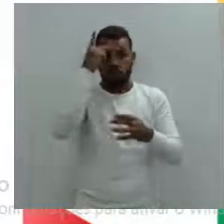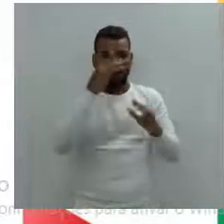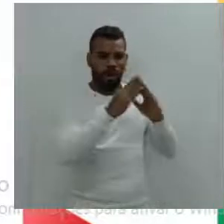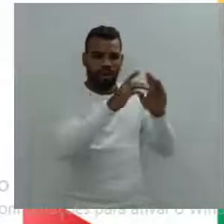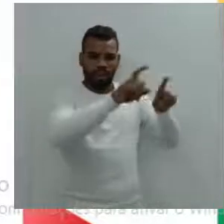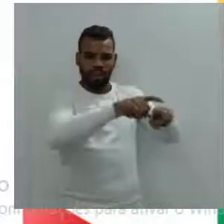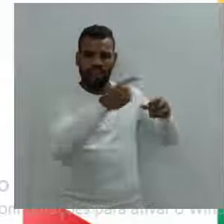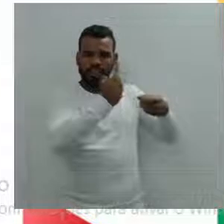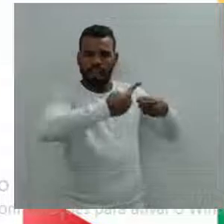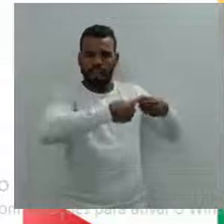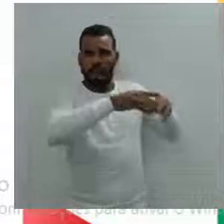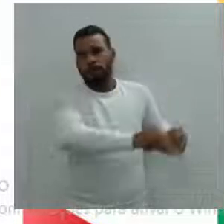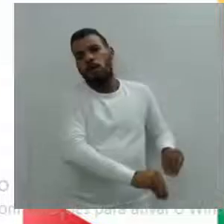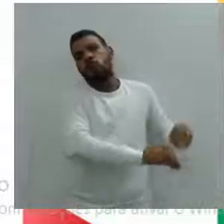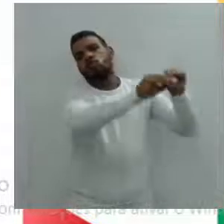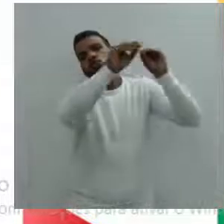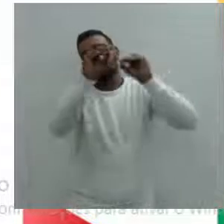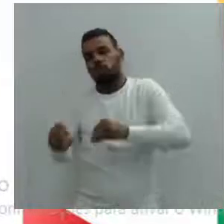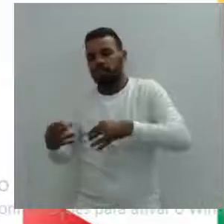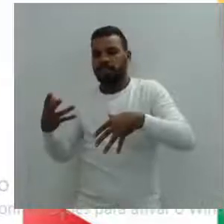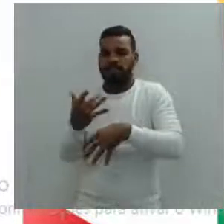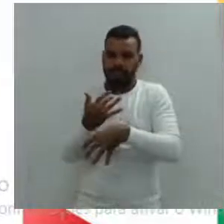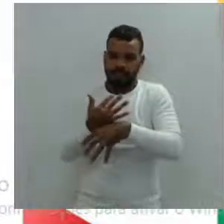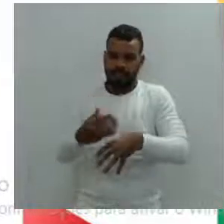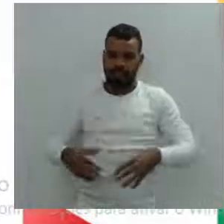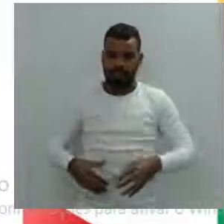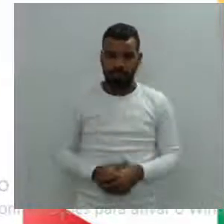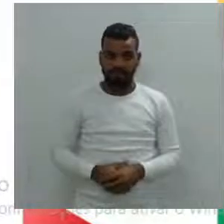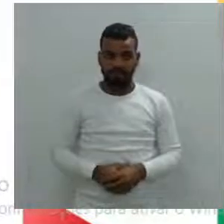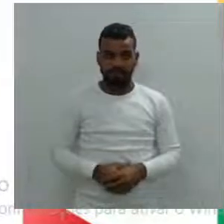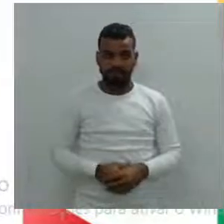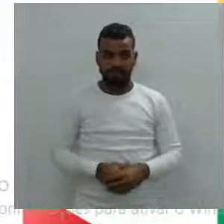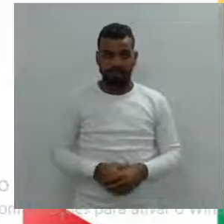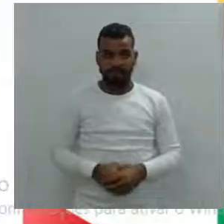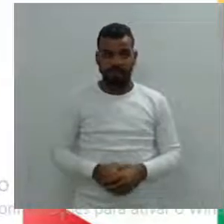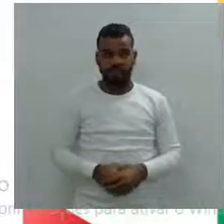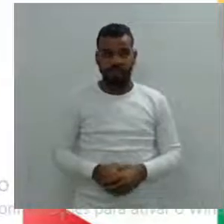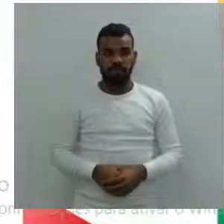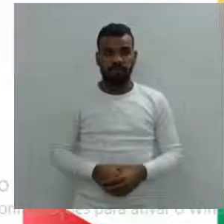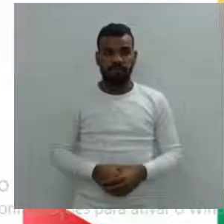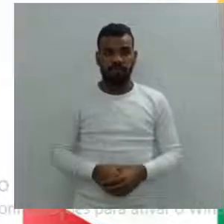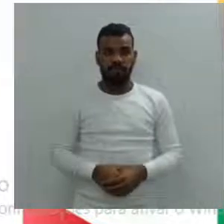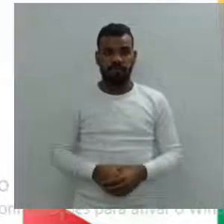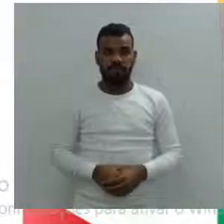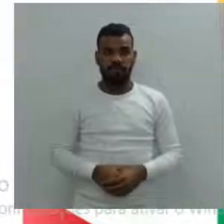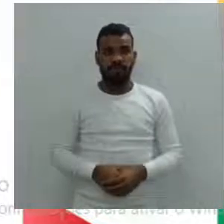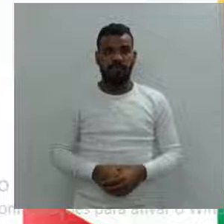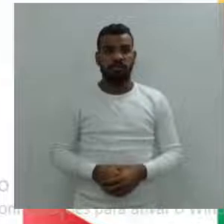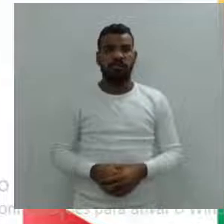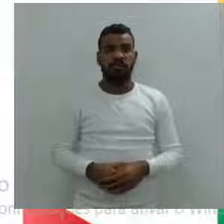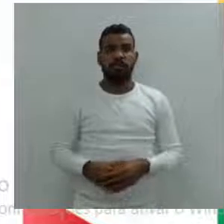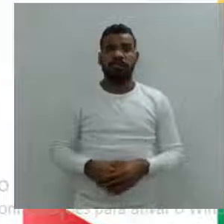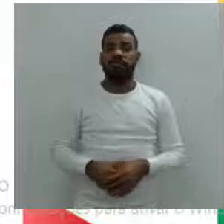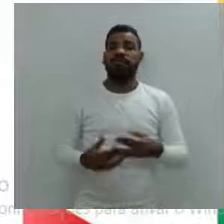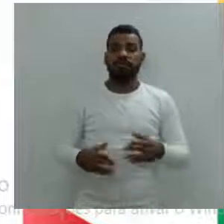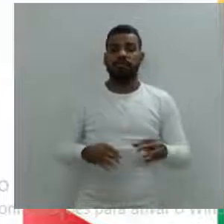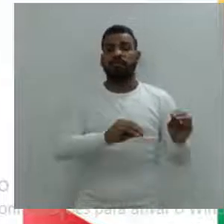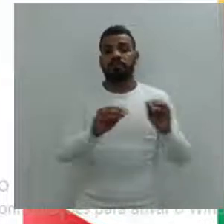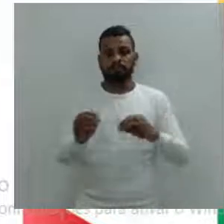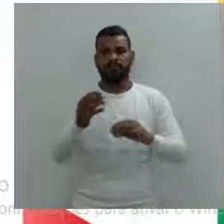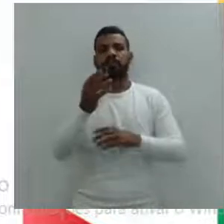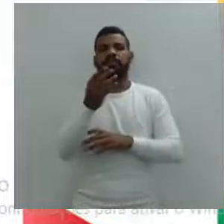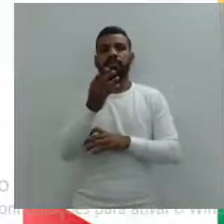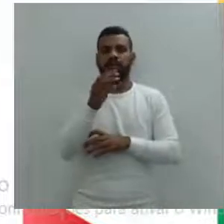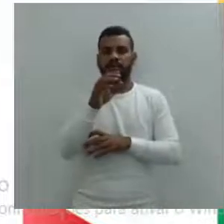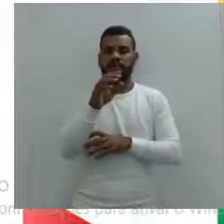rural nessas fases da Revolução Industrial. E o êxodo rural vai ser o quê? Nada mais do que